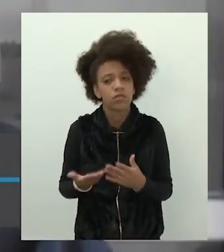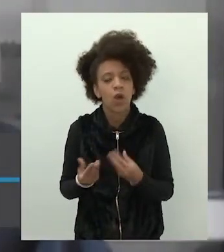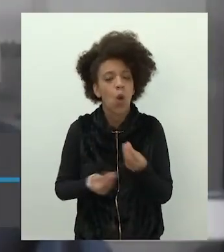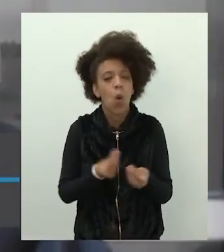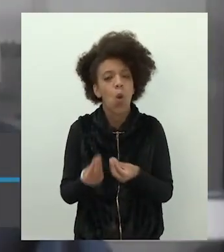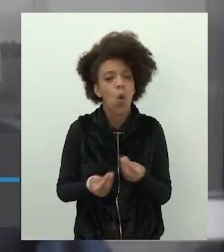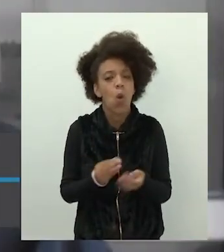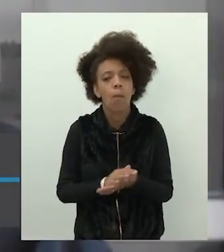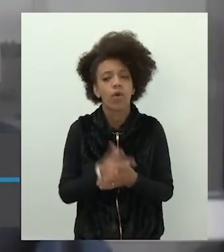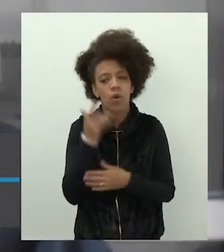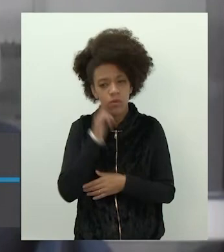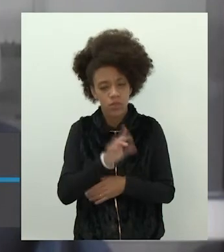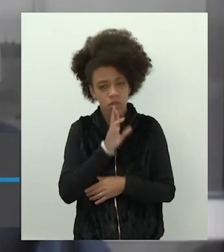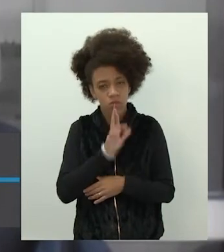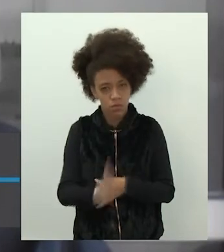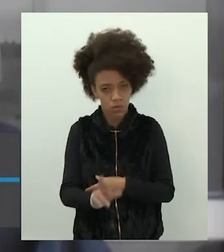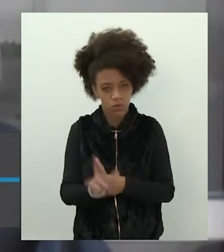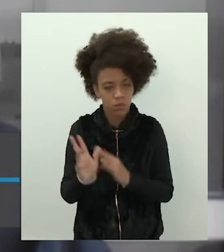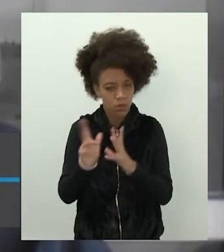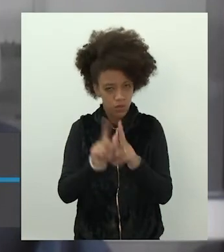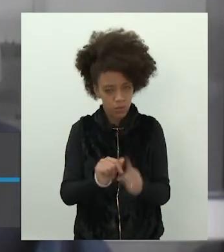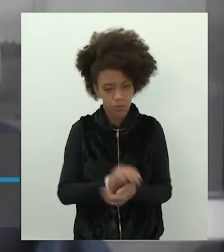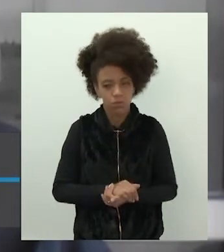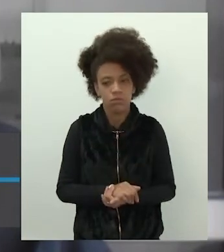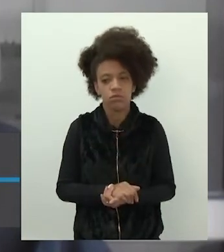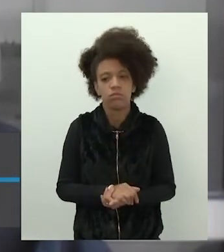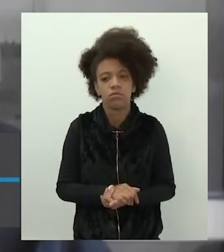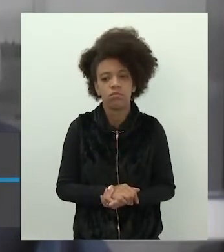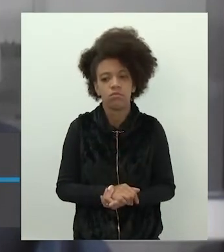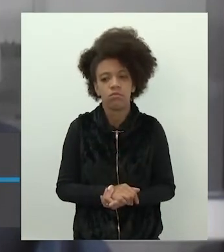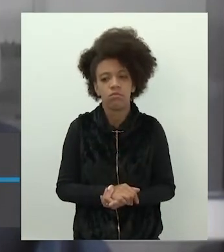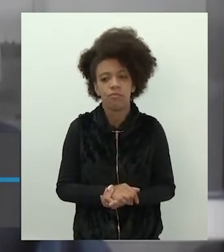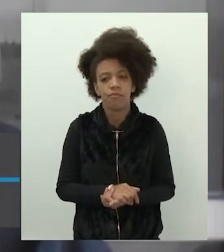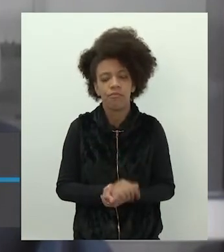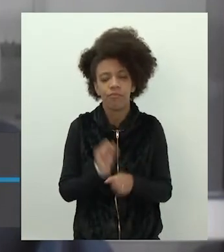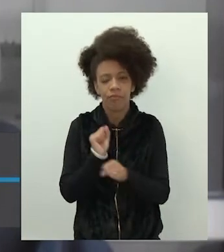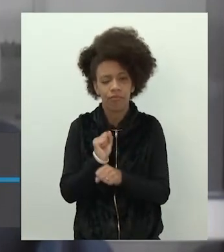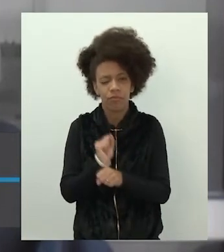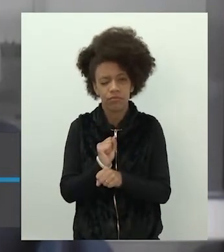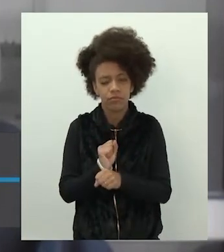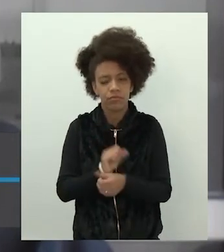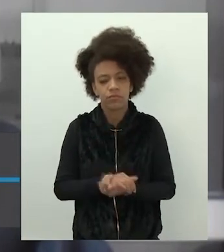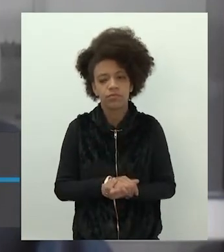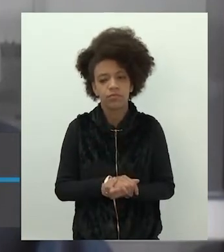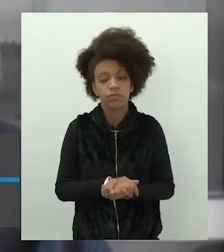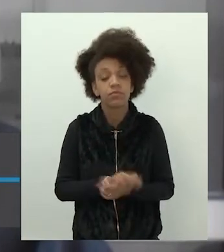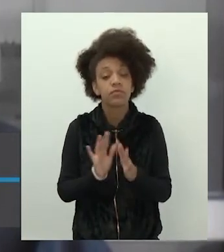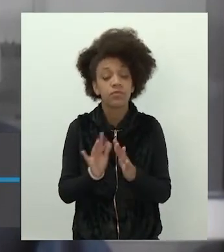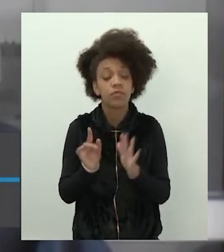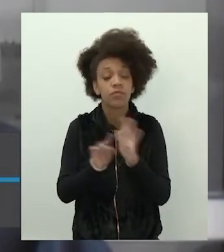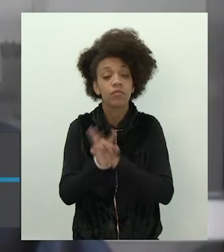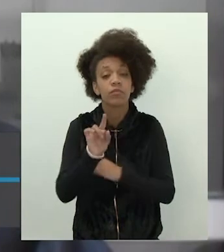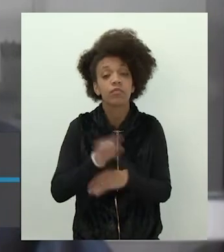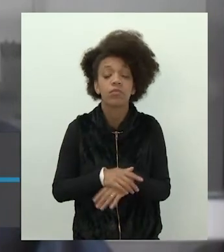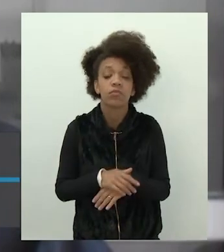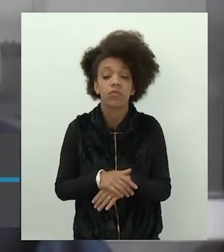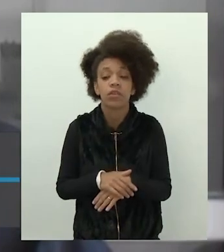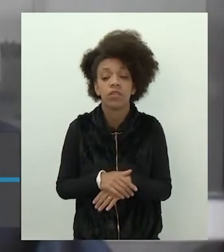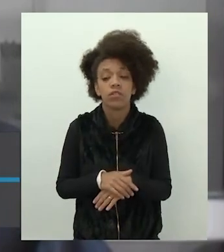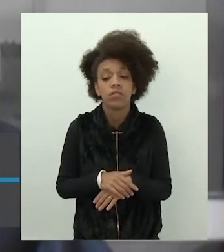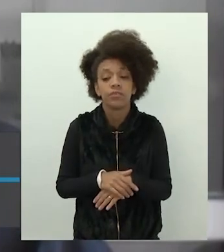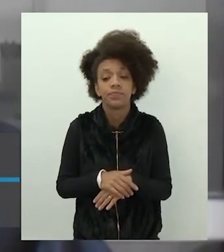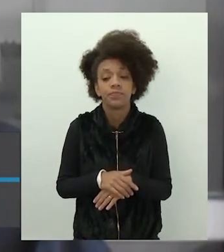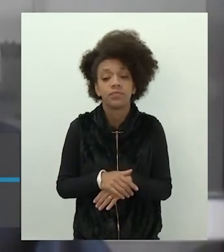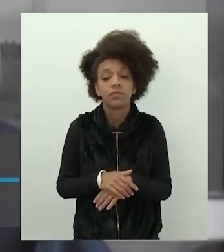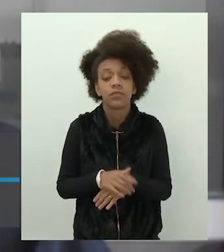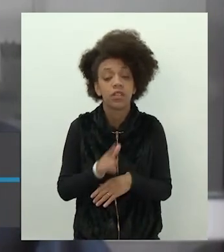como que a gente consegue responder para todos. Aqui, deixa eu pegar aqui, só um instante. Uma pergunta que